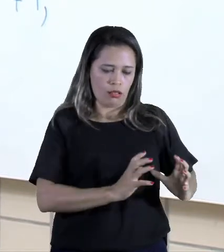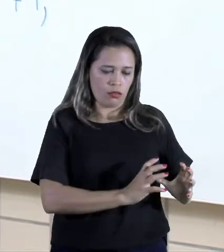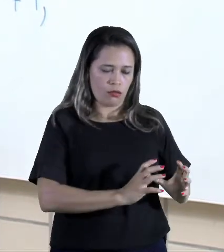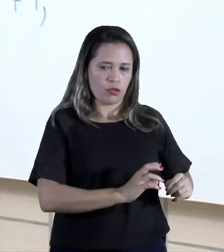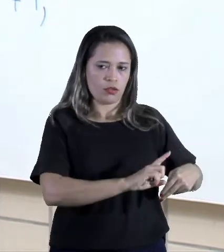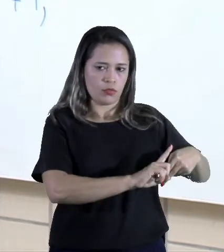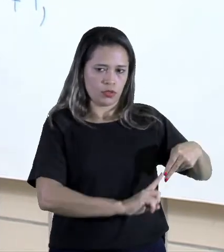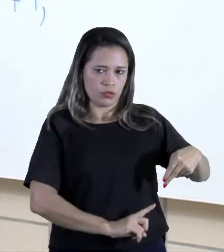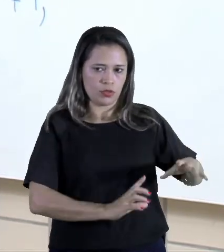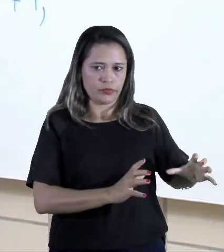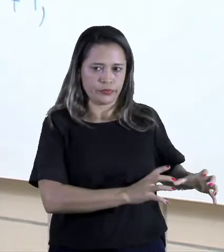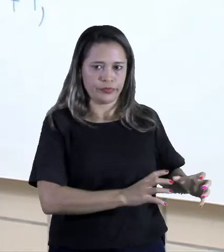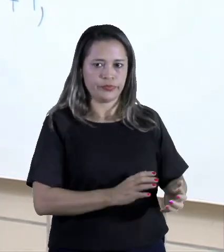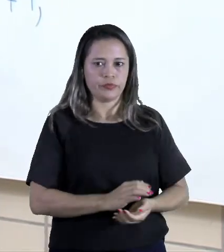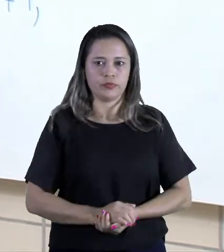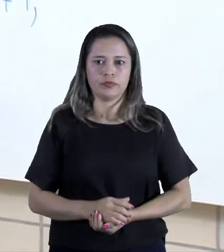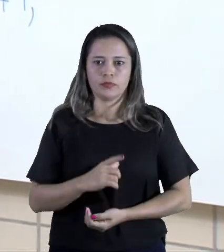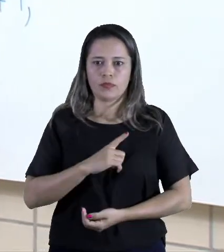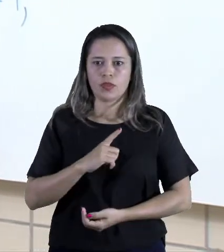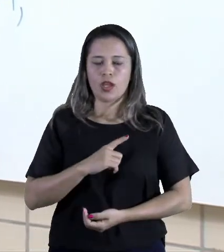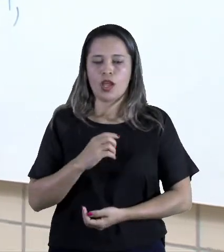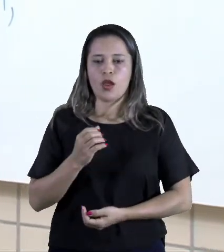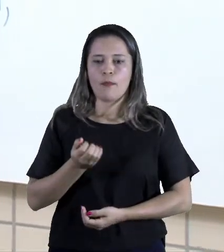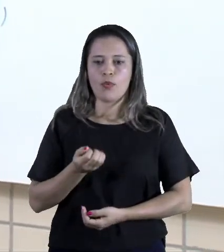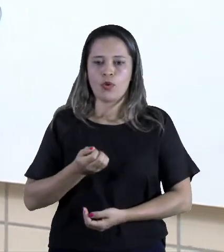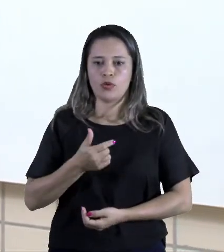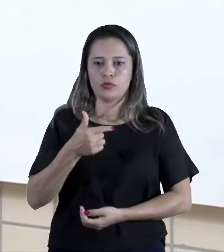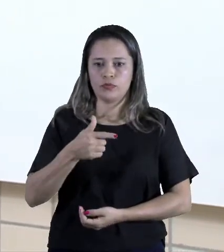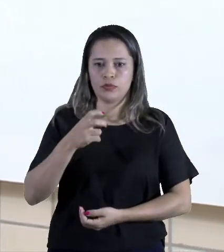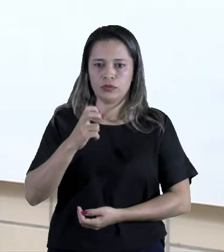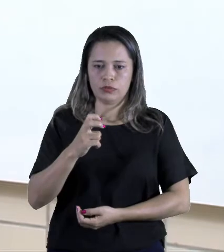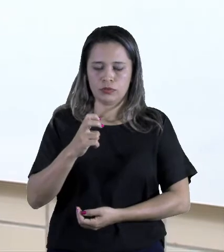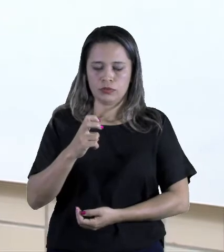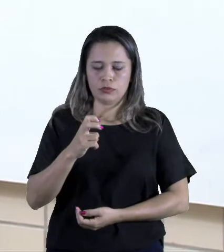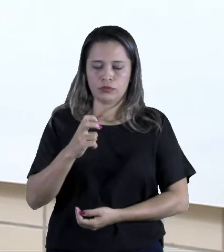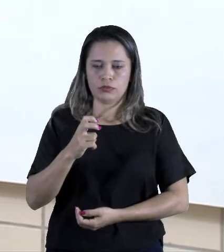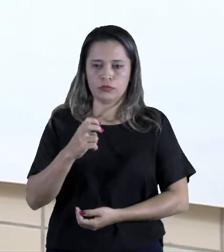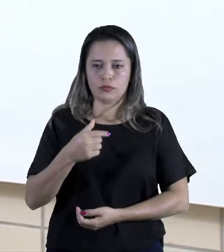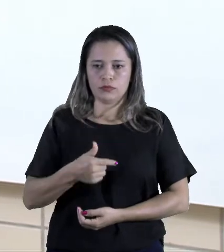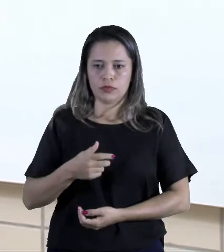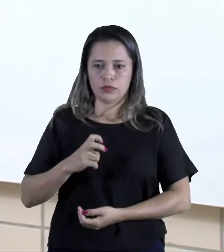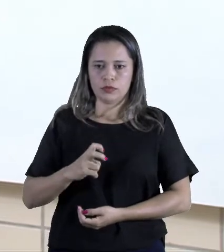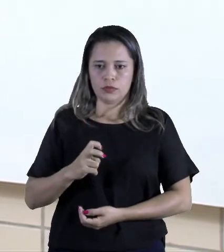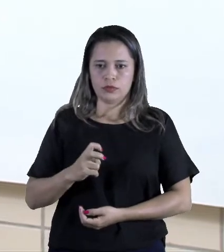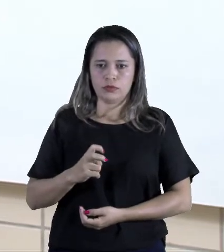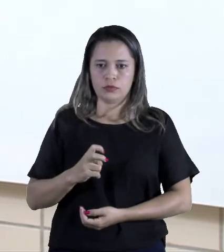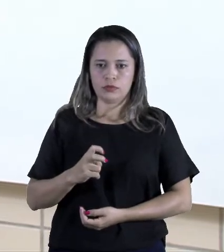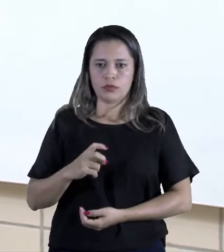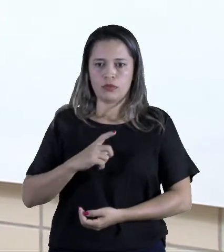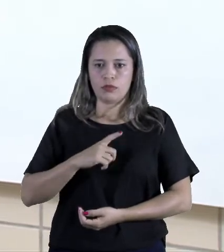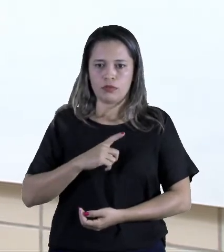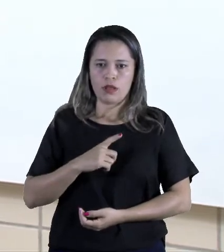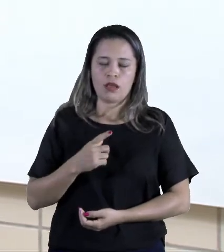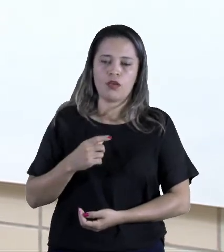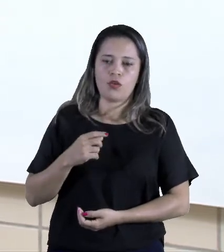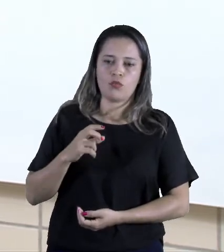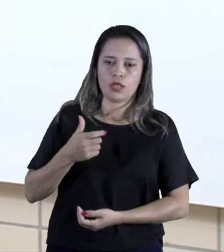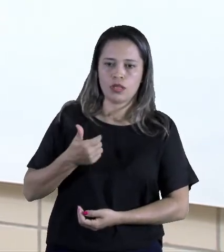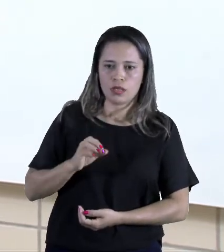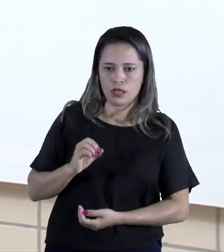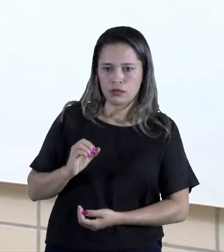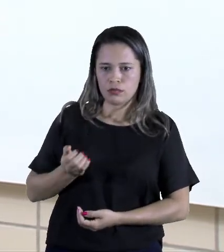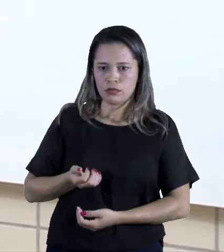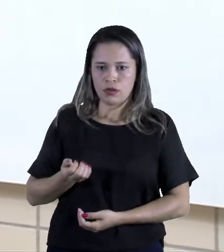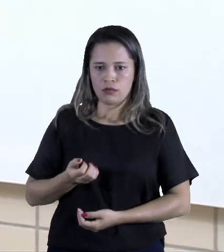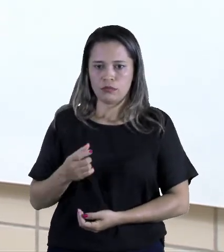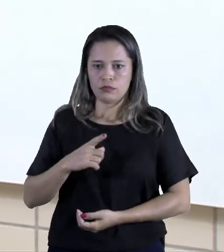inteira. Vamos aqui, ó. Eu tenho duas moedas de 25. Eu tenho uma moeda de 10